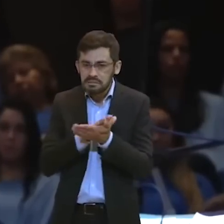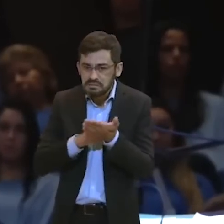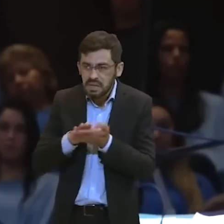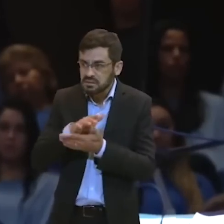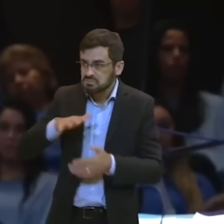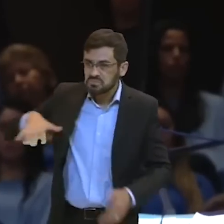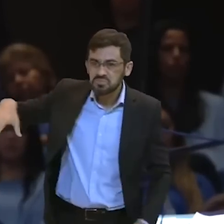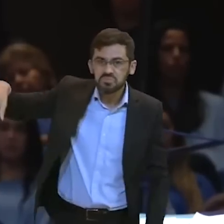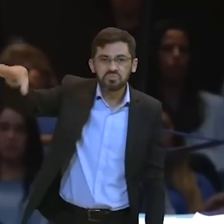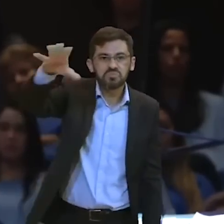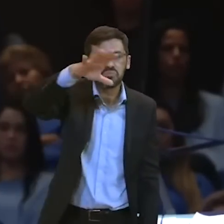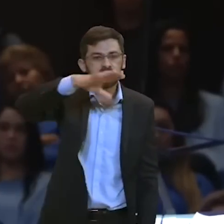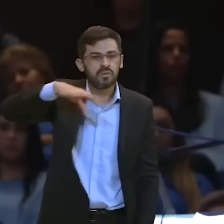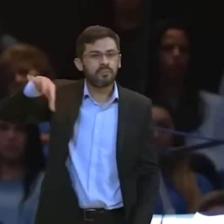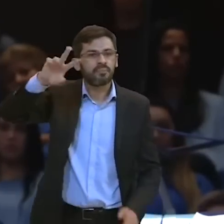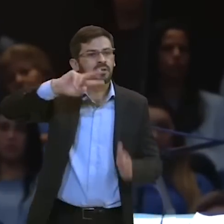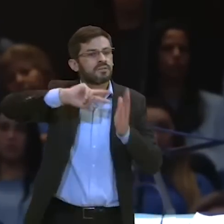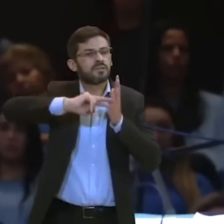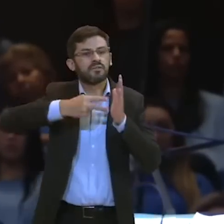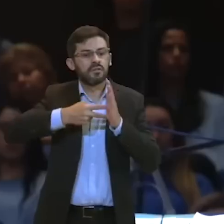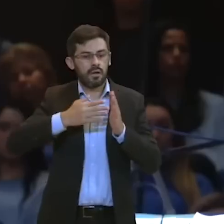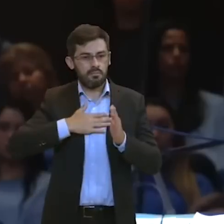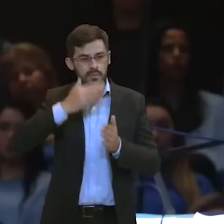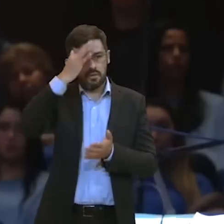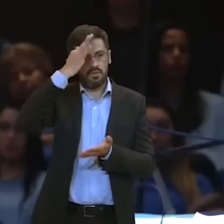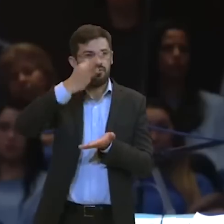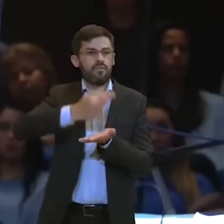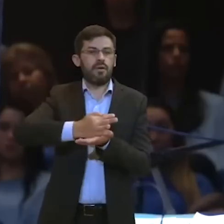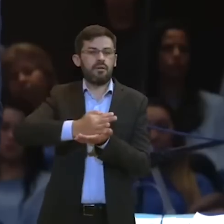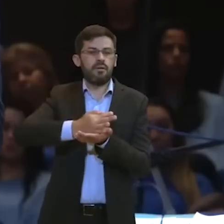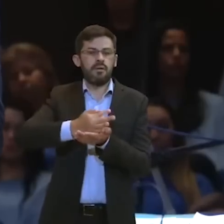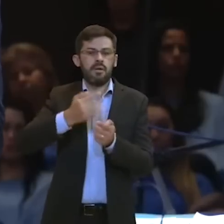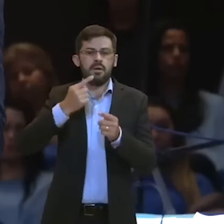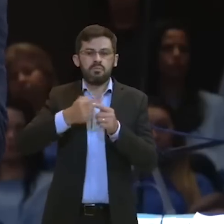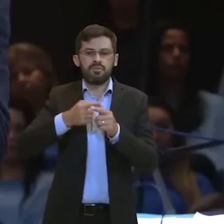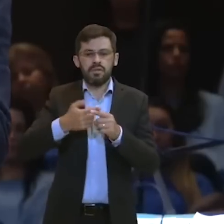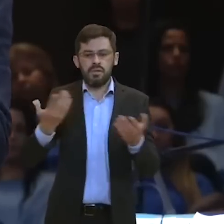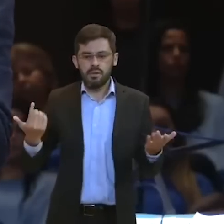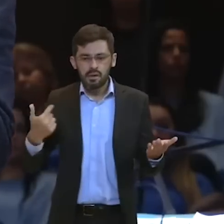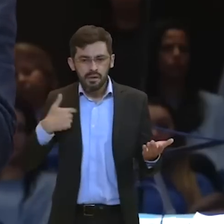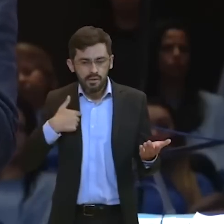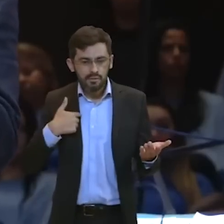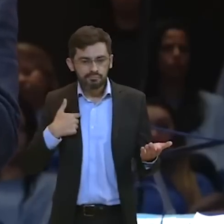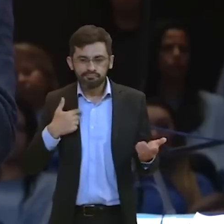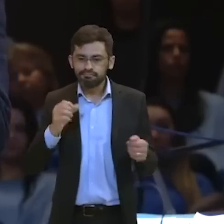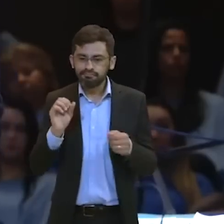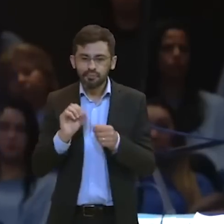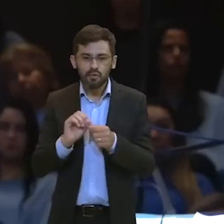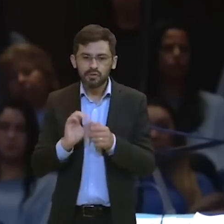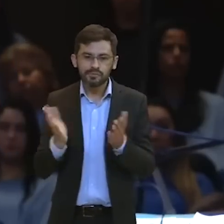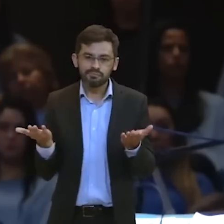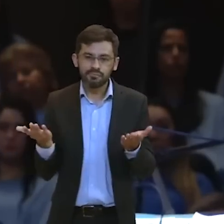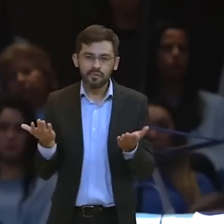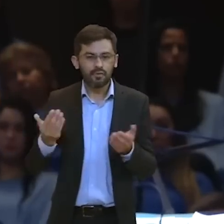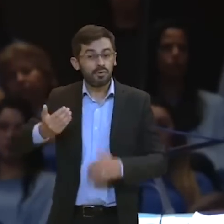aqui representa a minha fé, porque eu não fiz parte disso aqui.